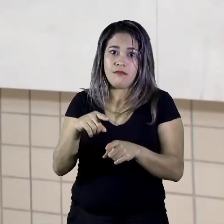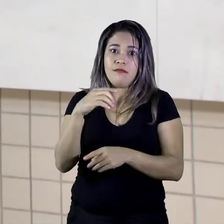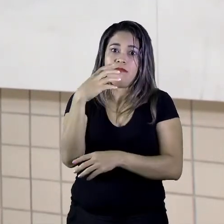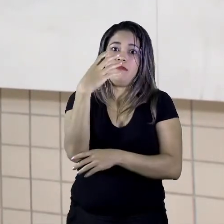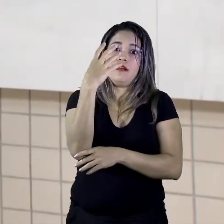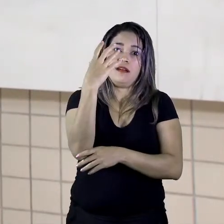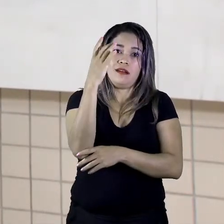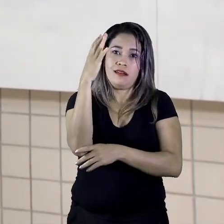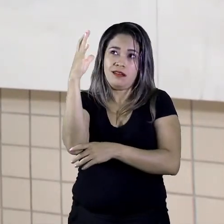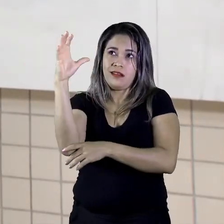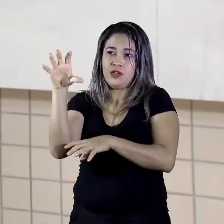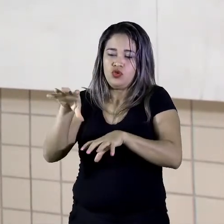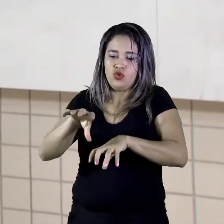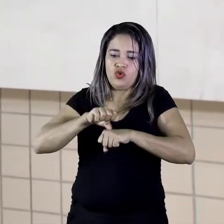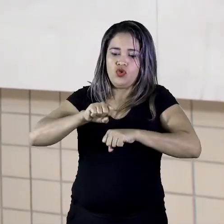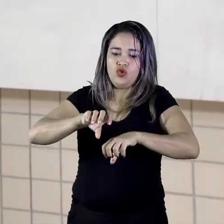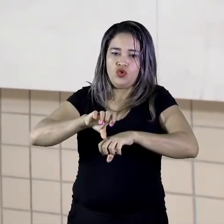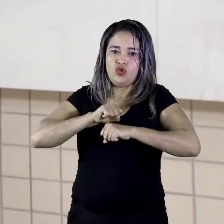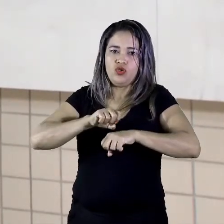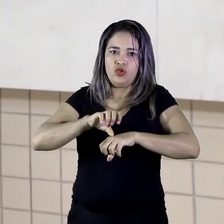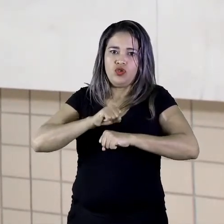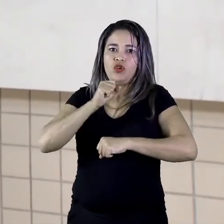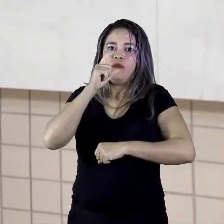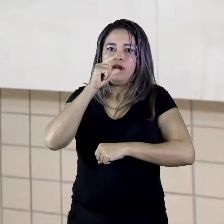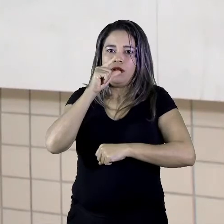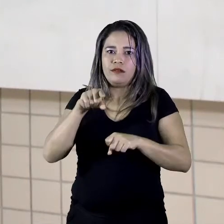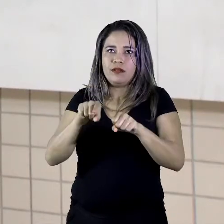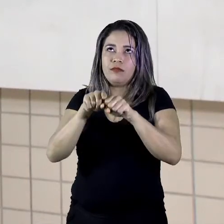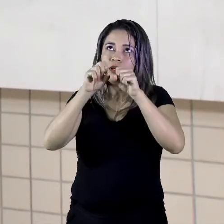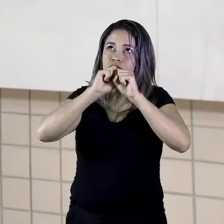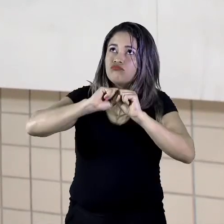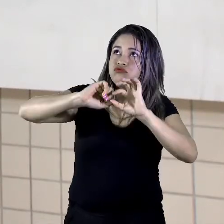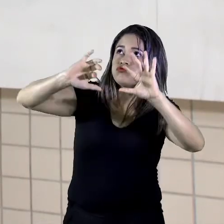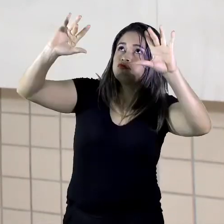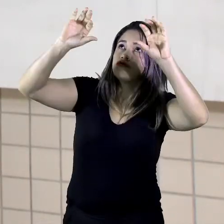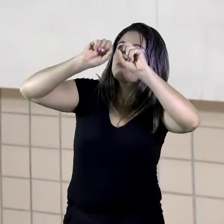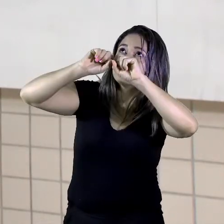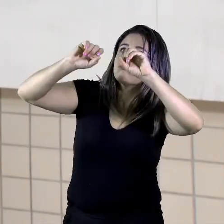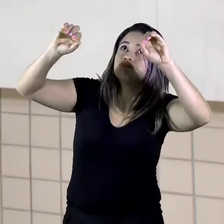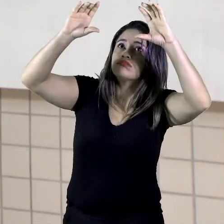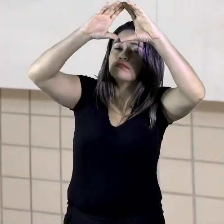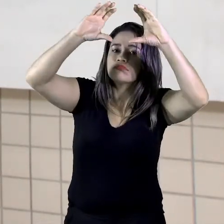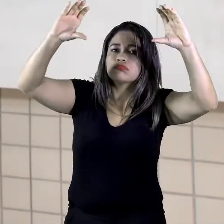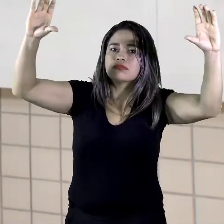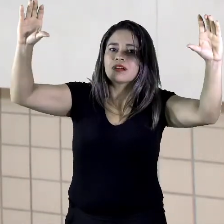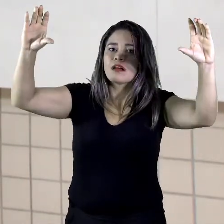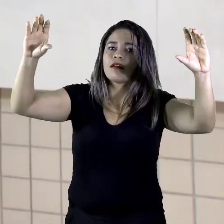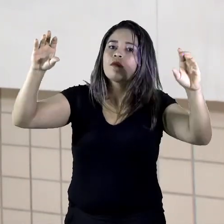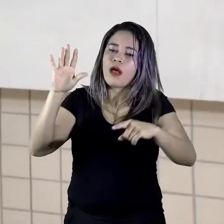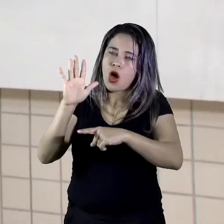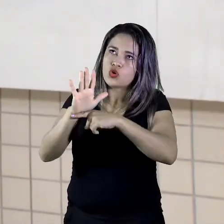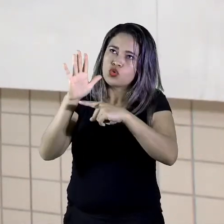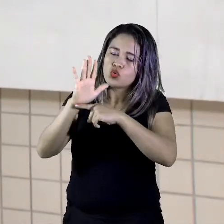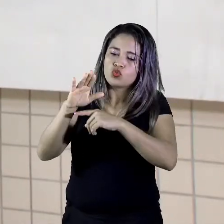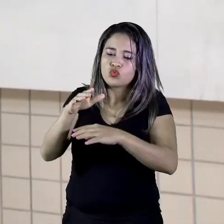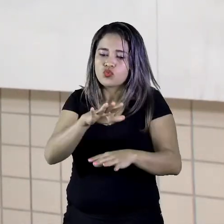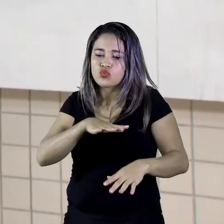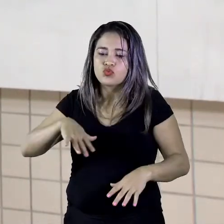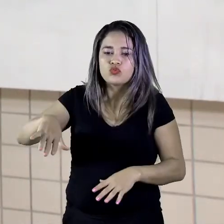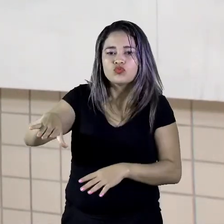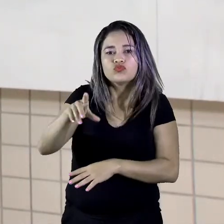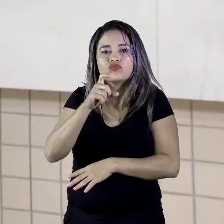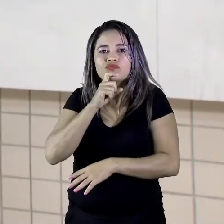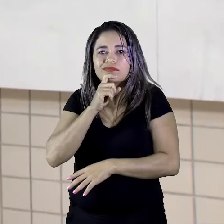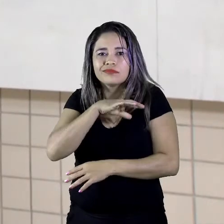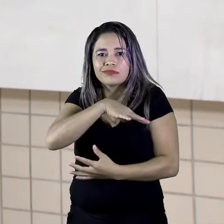joga devagarzinho mais água na atmosfera, que também ajuda a resfriar o nosso planeta. Além do que, quando o